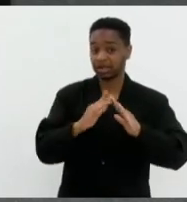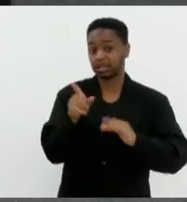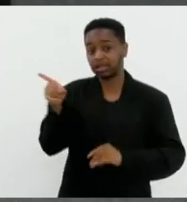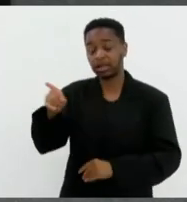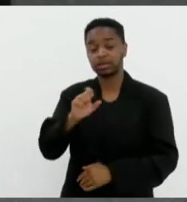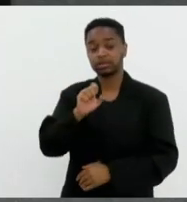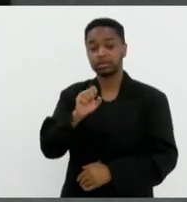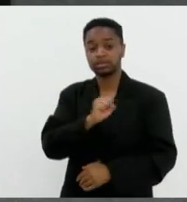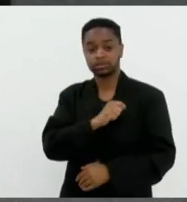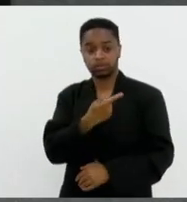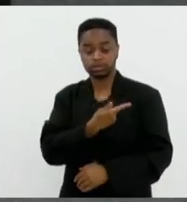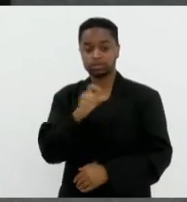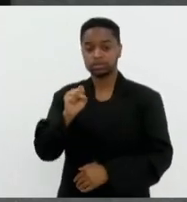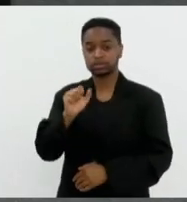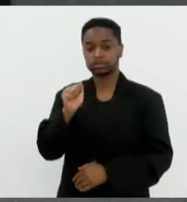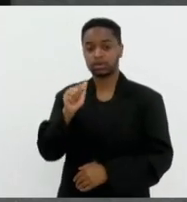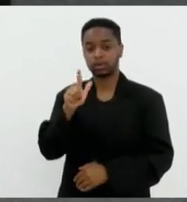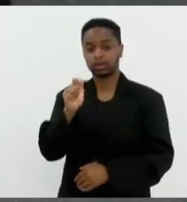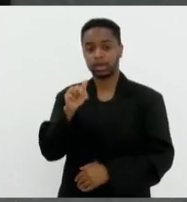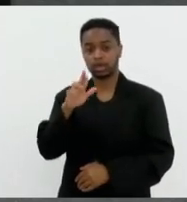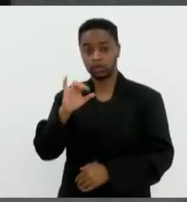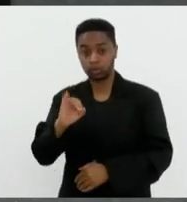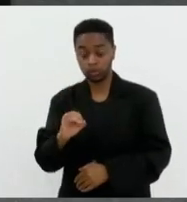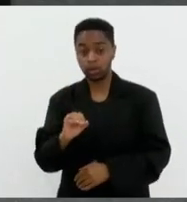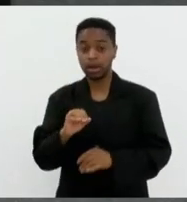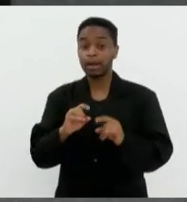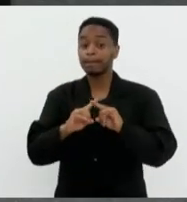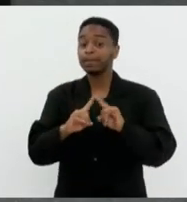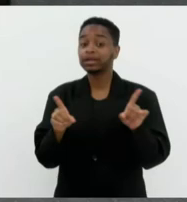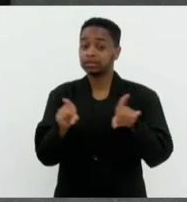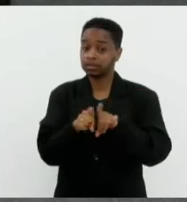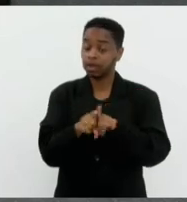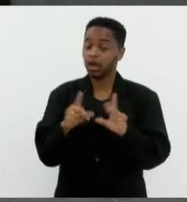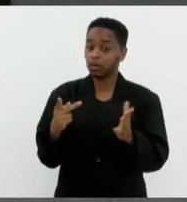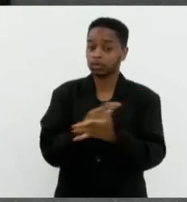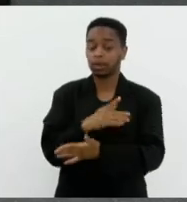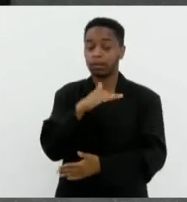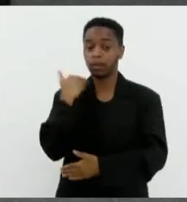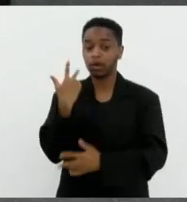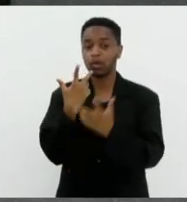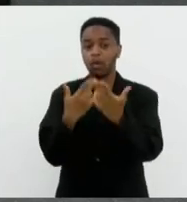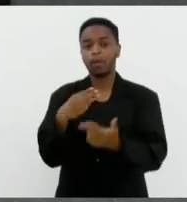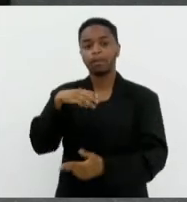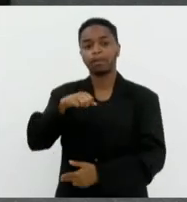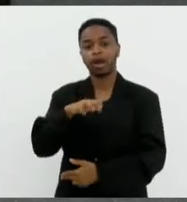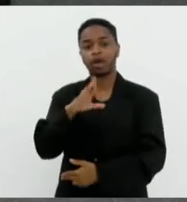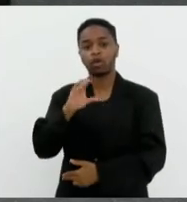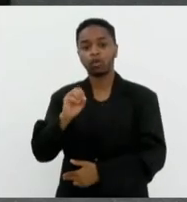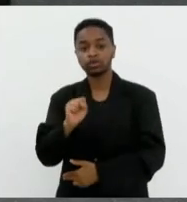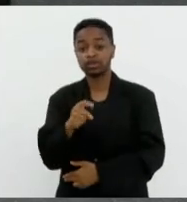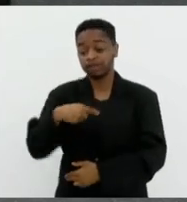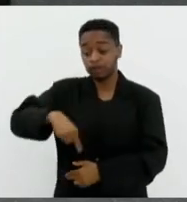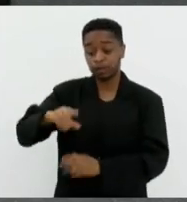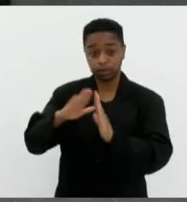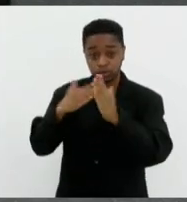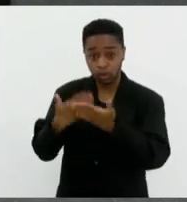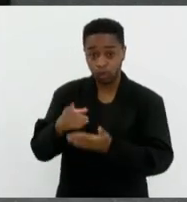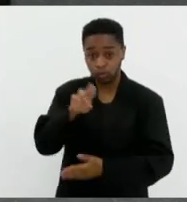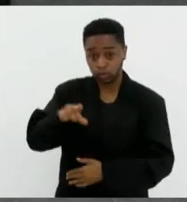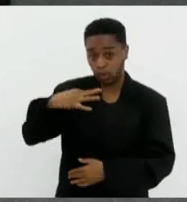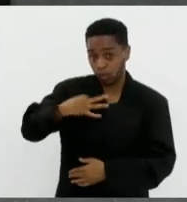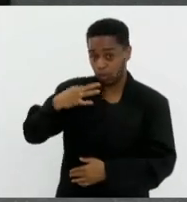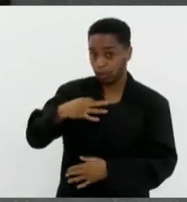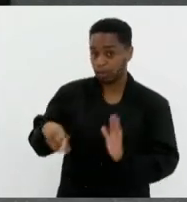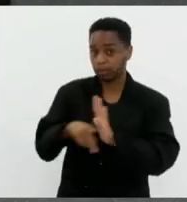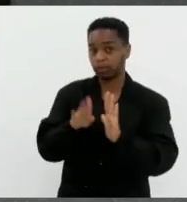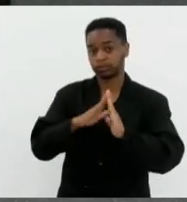lá em São Gonçalo, deixa morrer, inclusive, como o Marcos Vinícius a caminho da escola com a blusa da escola, senhora